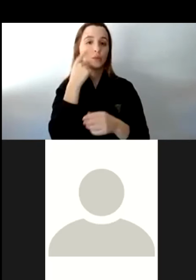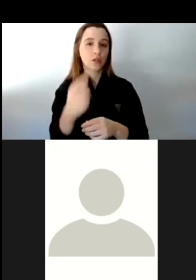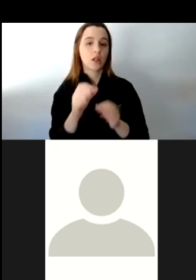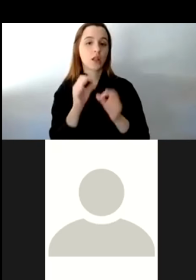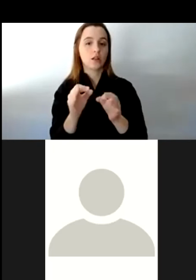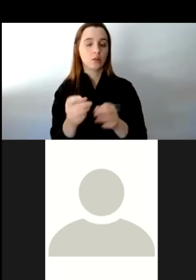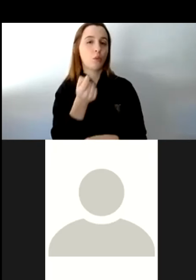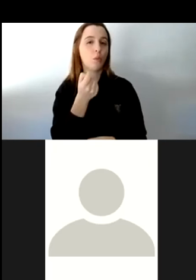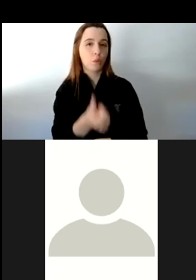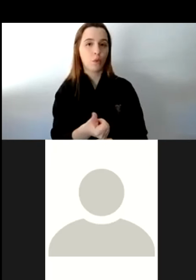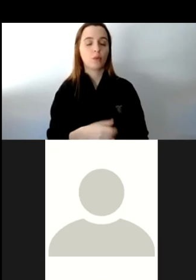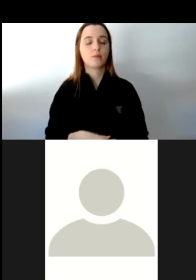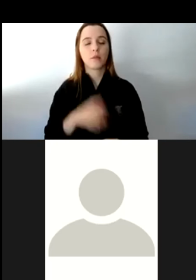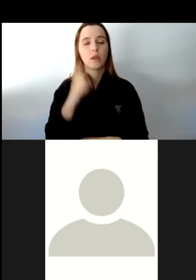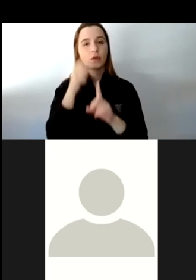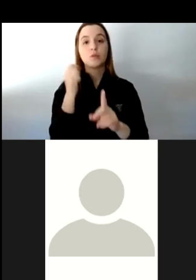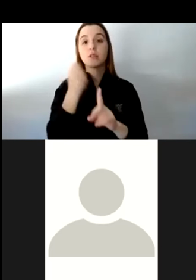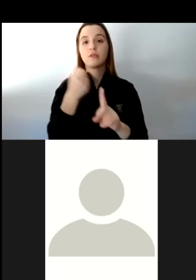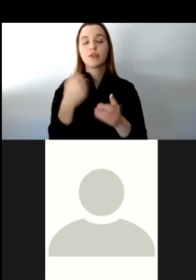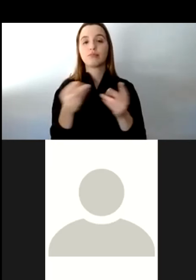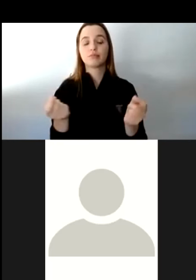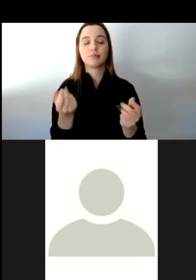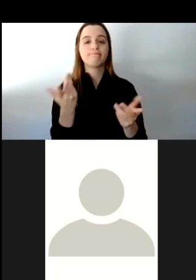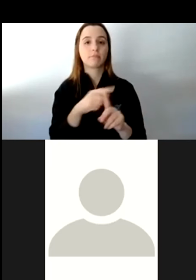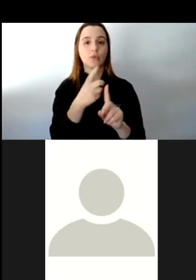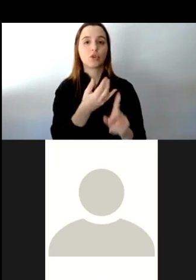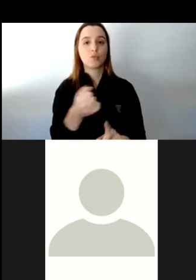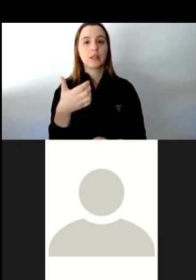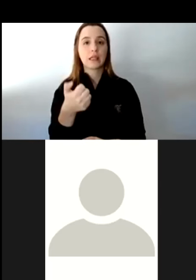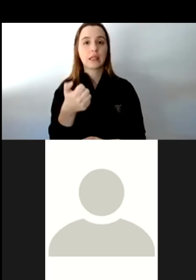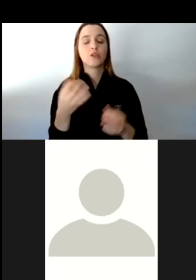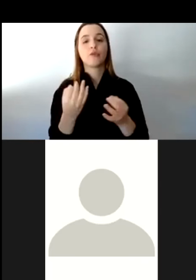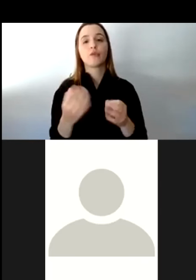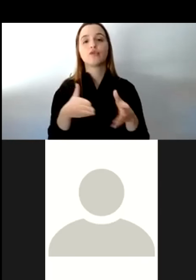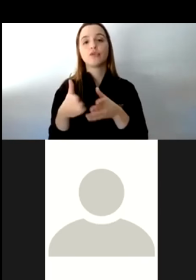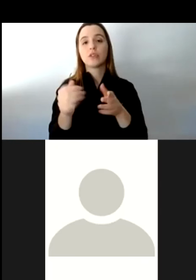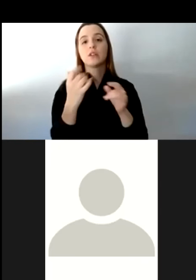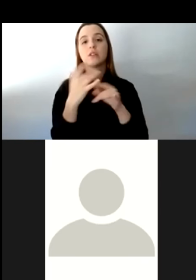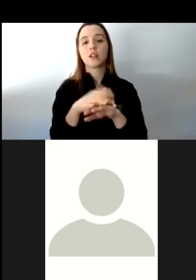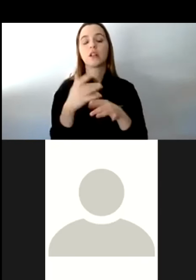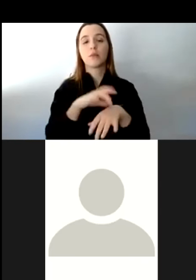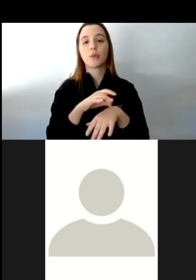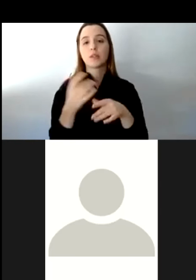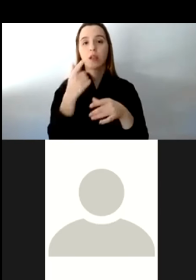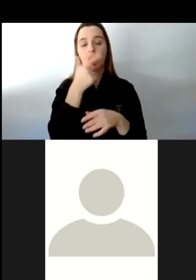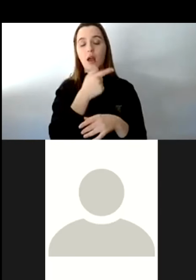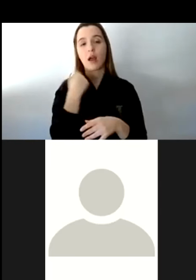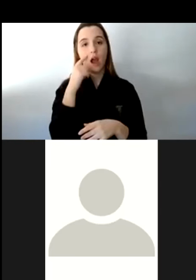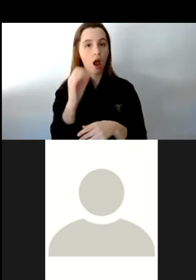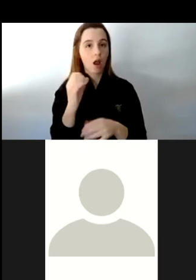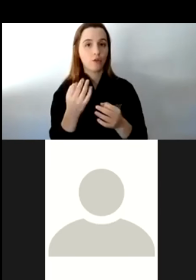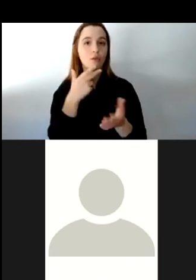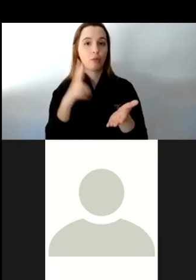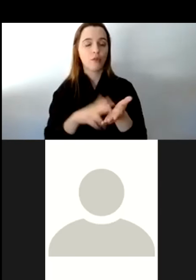tratamento. Para conseguir dar resposta a todos estes desafios, em 2015 foi aprovada a Estratégia Integrada para as Doenças Raras, que